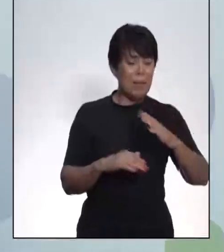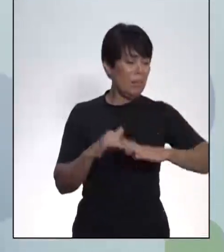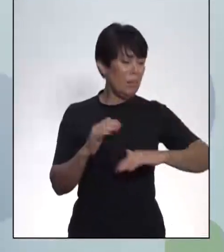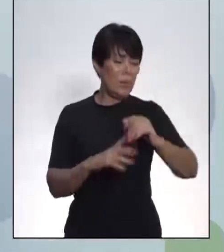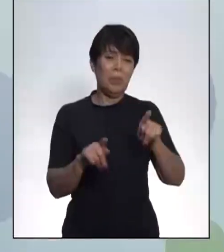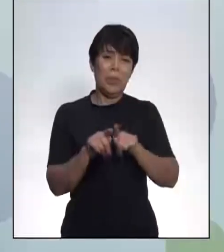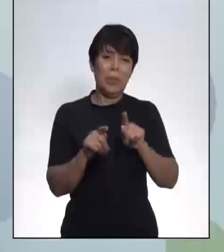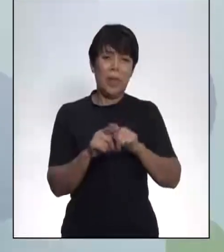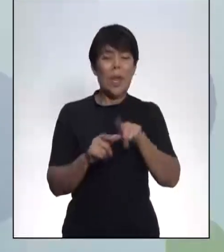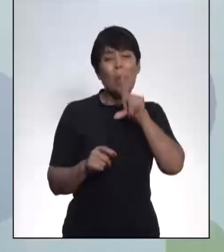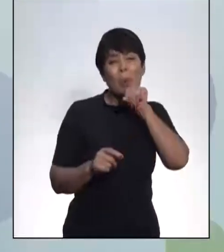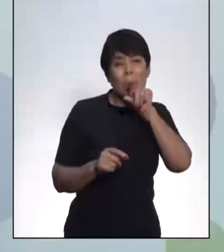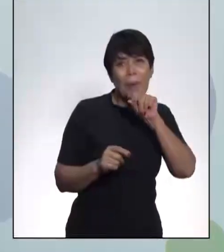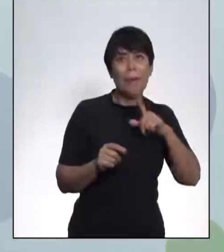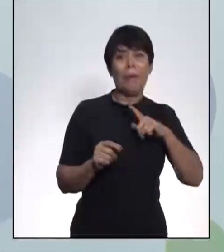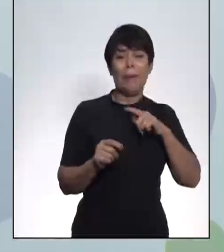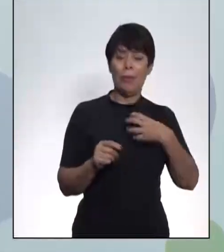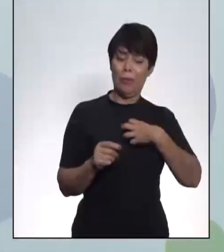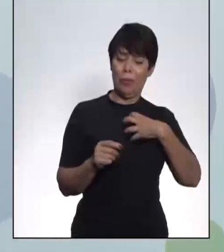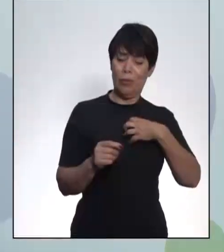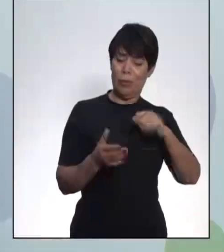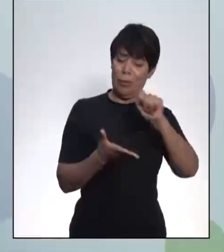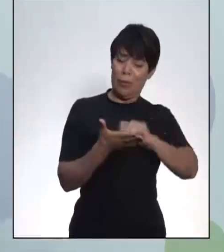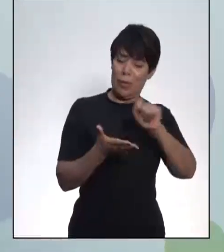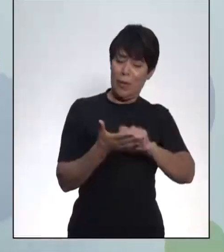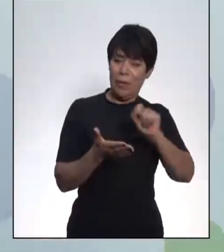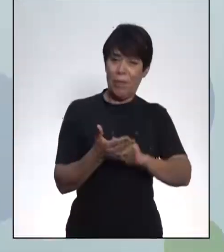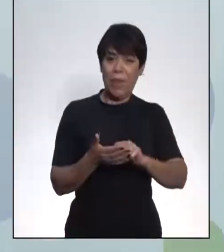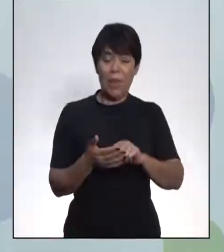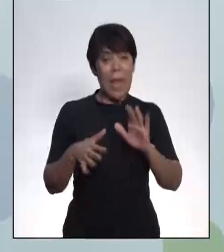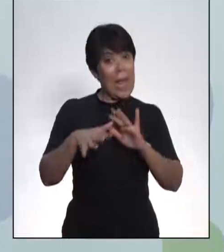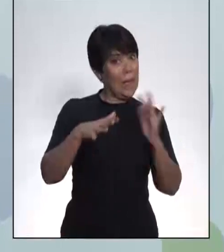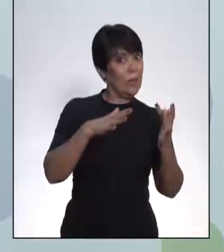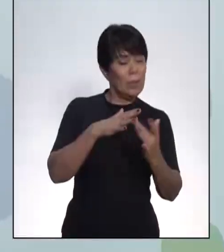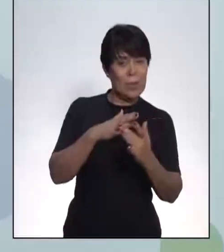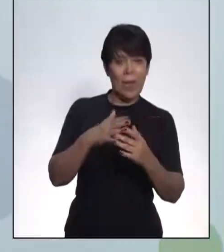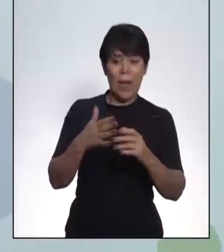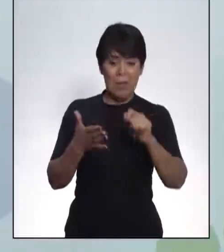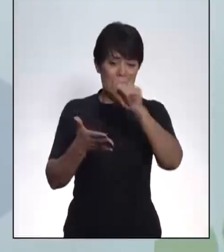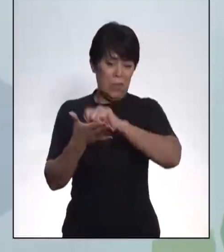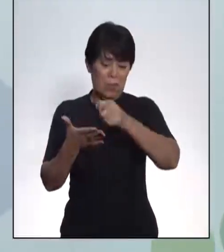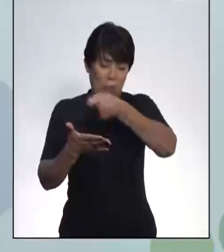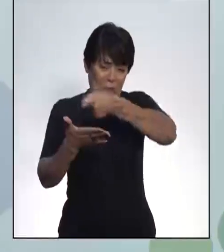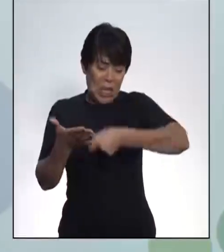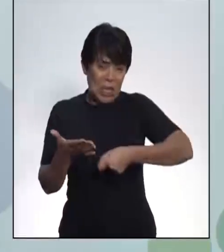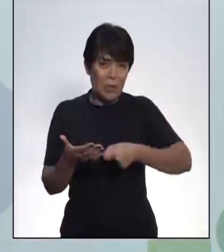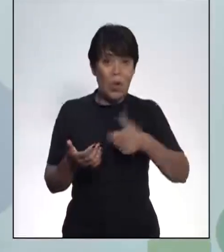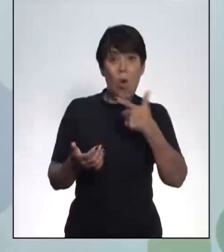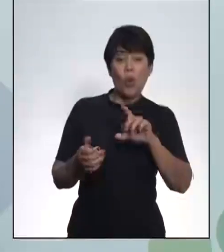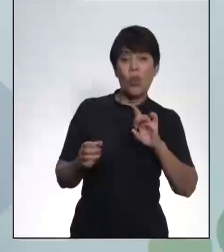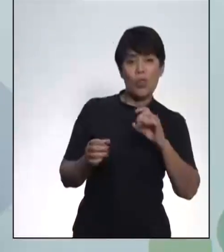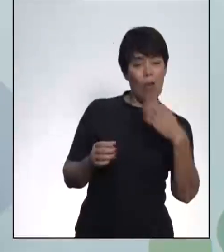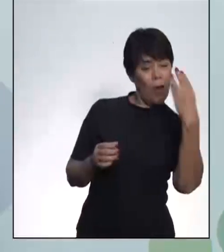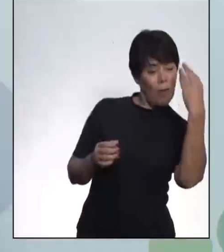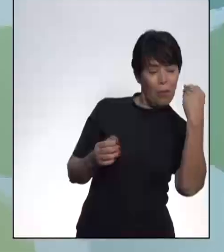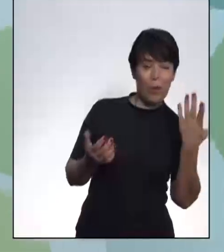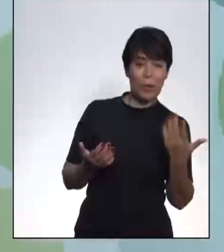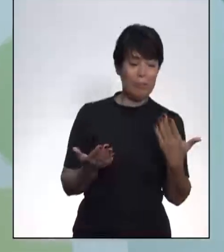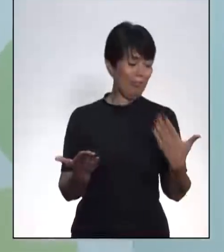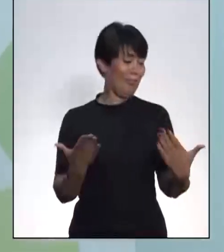linguagem, né? Cada rede social. A gente acabou de falar, né? Tem a rede social do textão e tem a outra que é só de fotografia. Cada um tem um texto. Muito